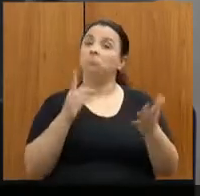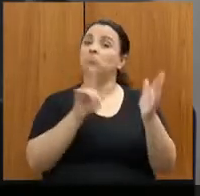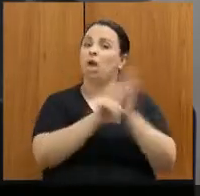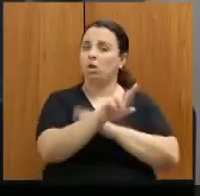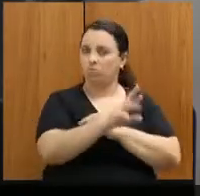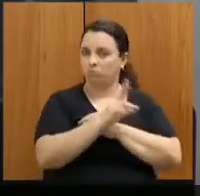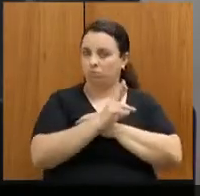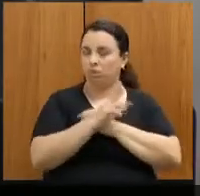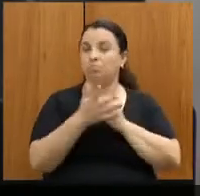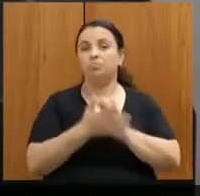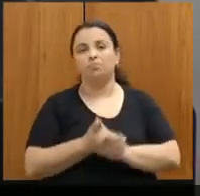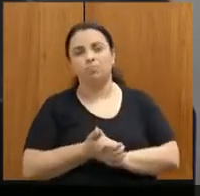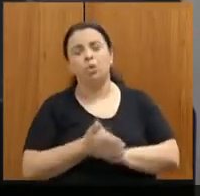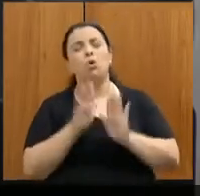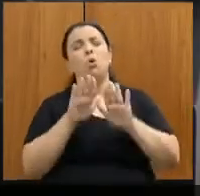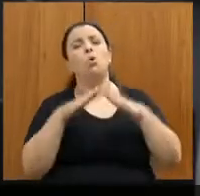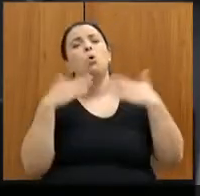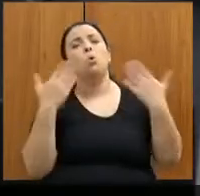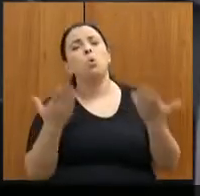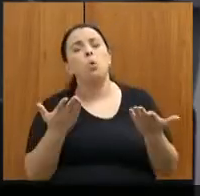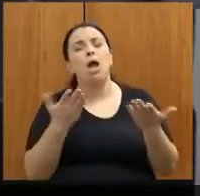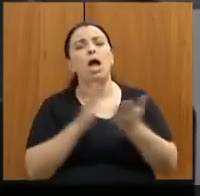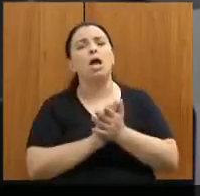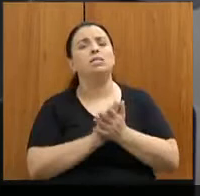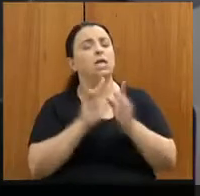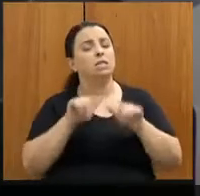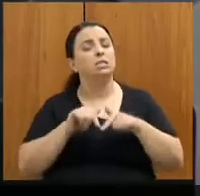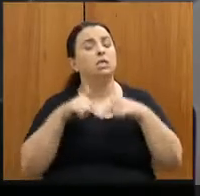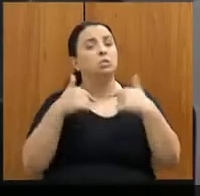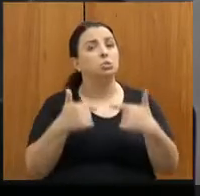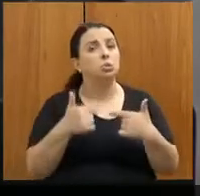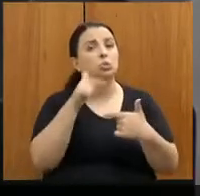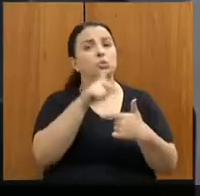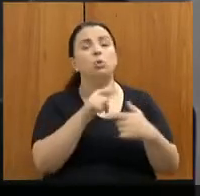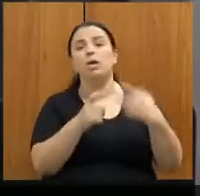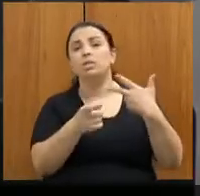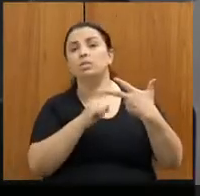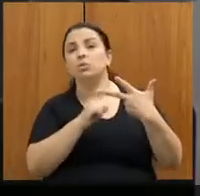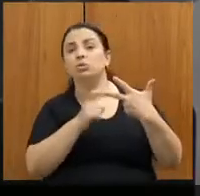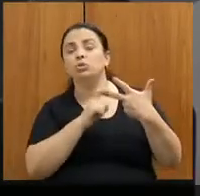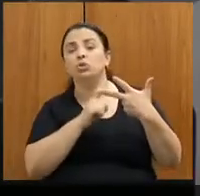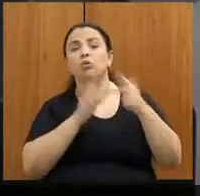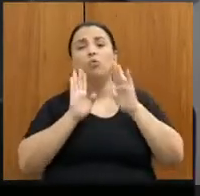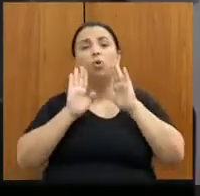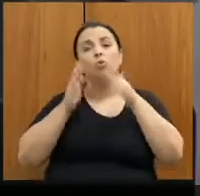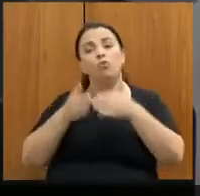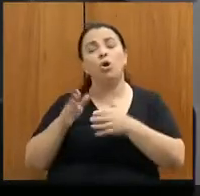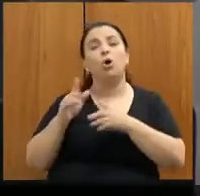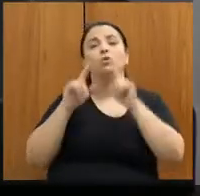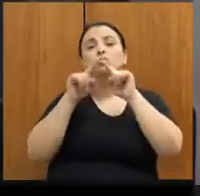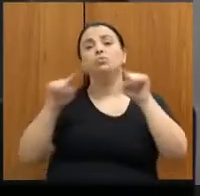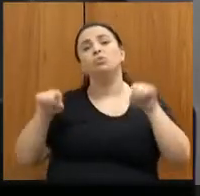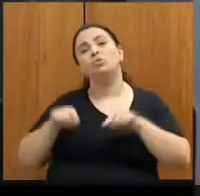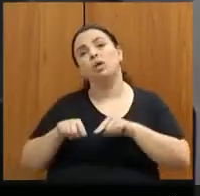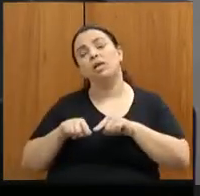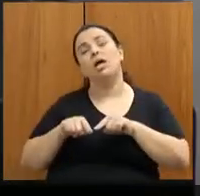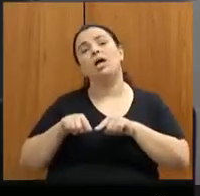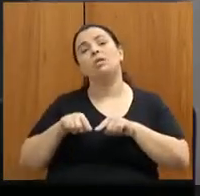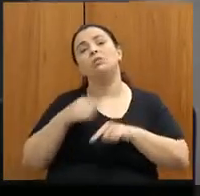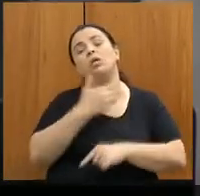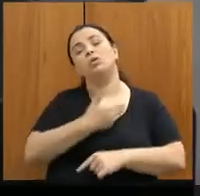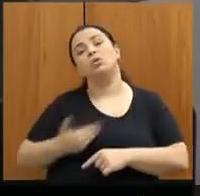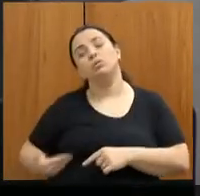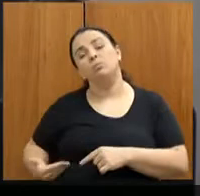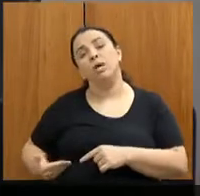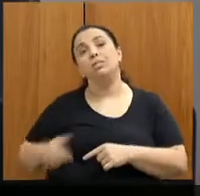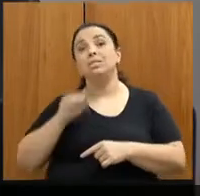desdobramentos esperados pelo executivo em relação aos Servidores Públicos do Estado caso ocorra a Adesão